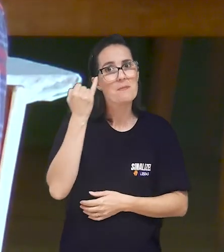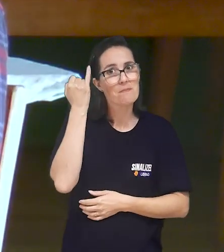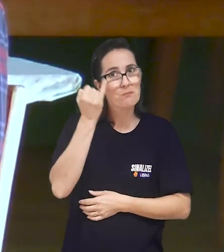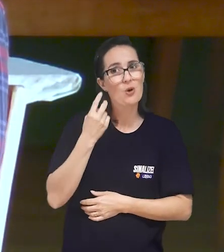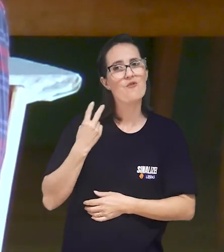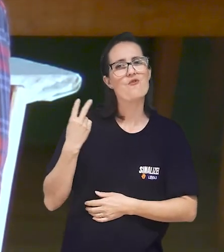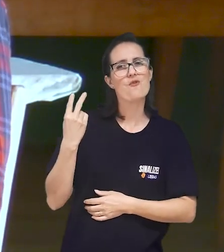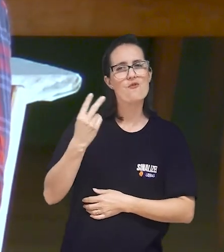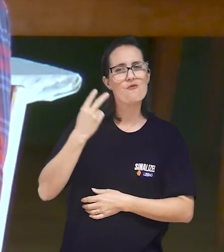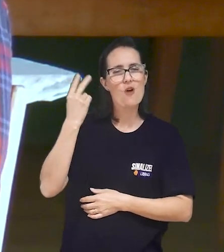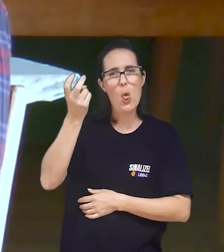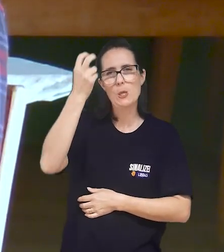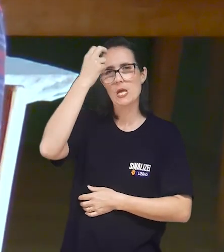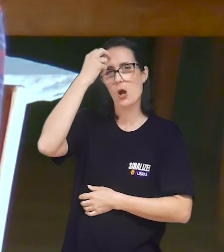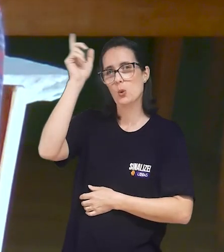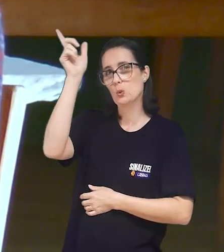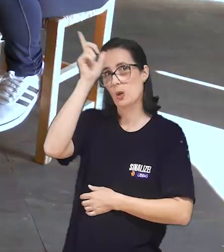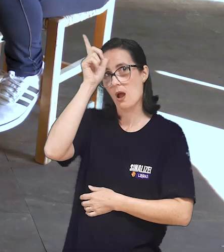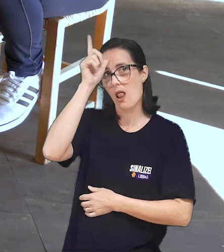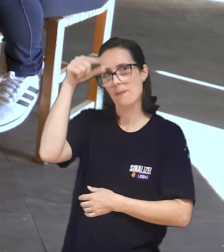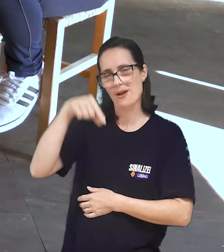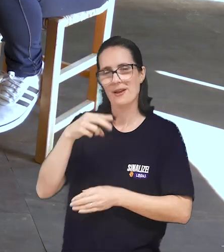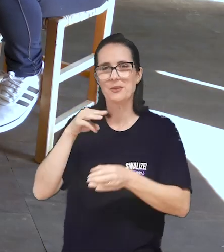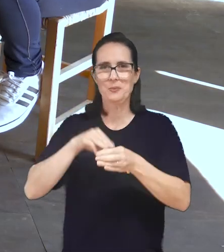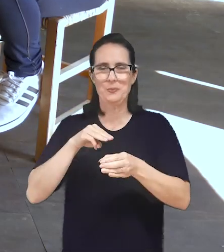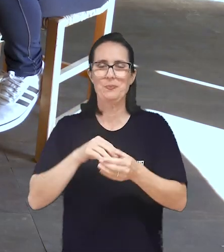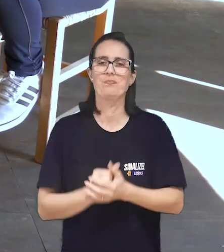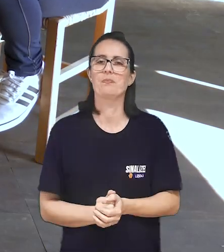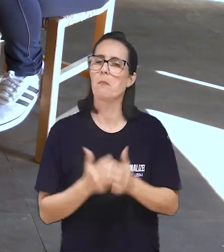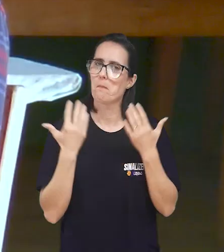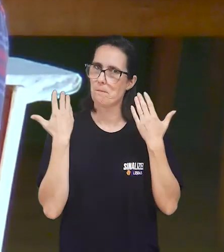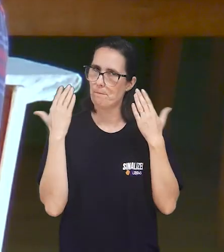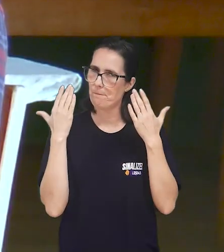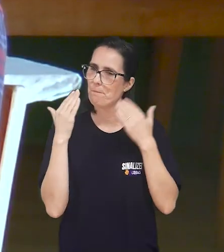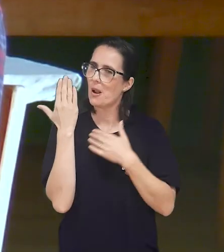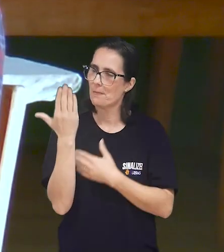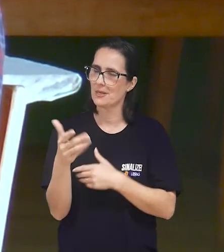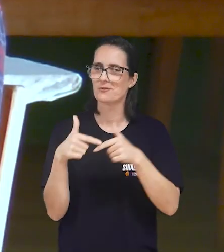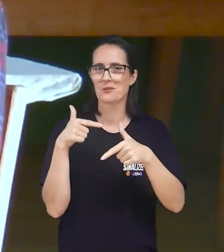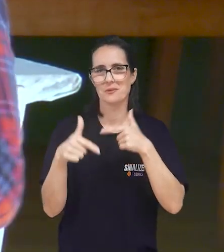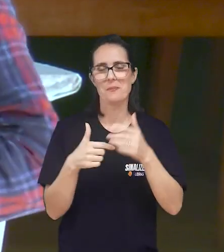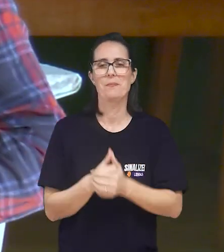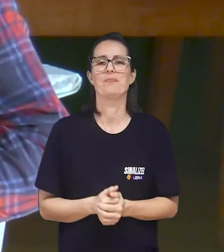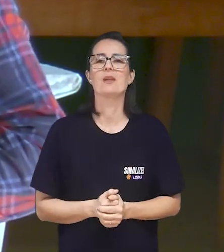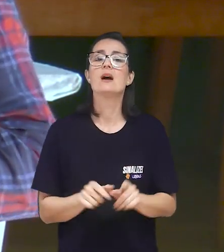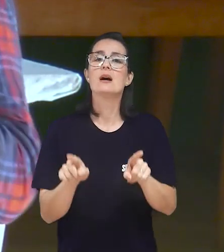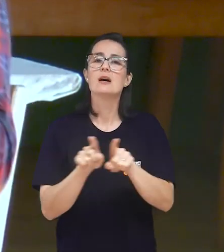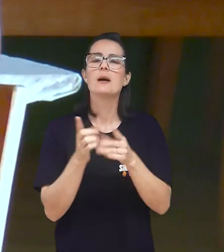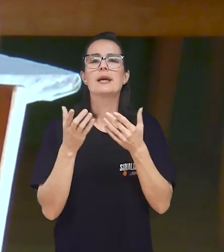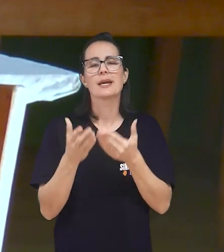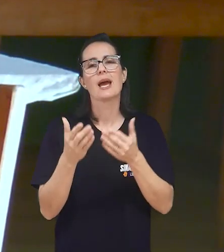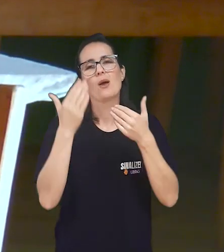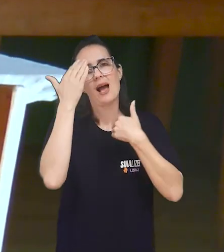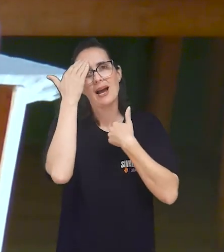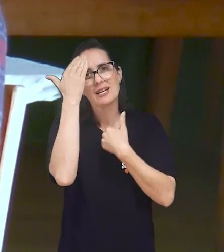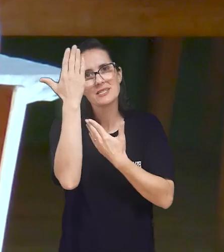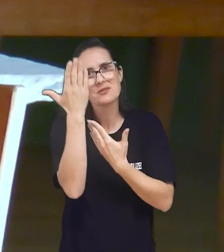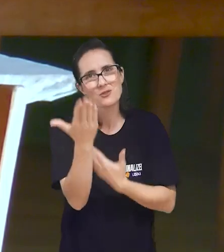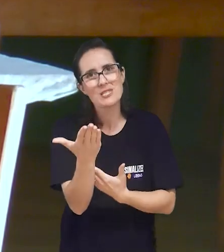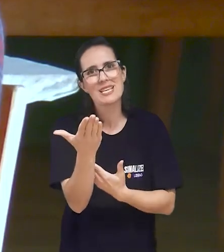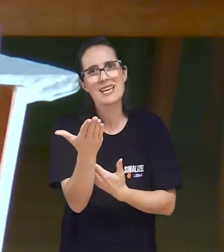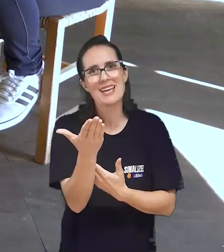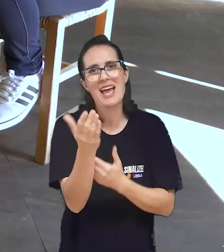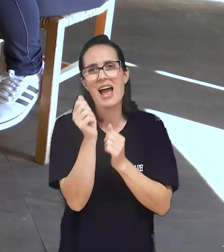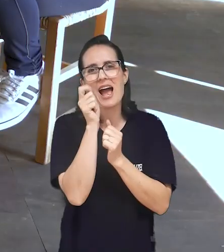valorização da cultura germânica em nosso município. Parabéns por todo o trabalho realizado. E também gostaria de fazer um agradecimento especial